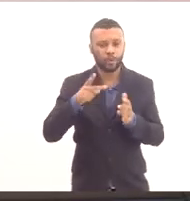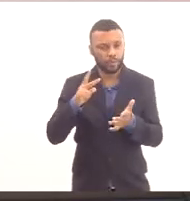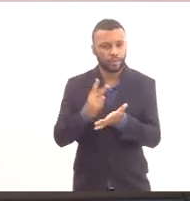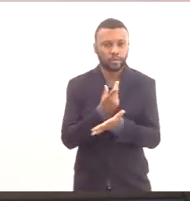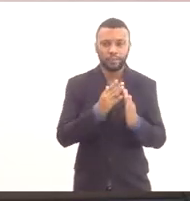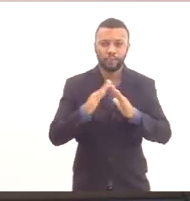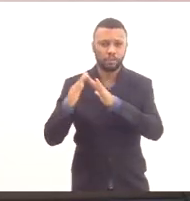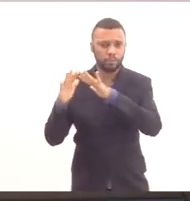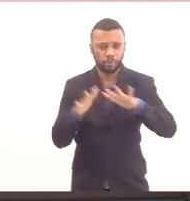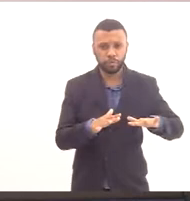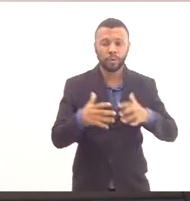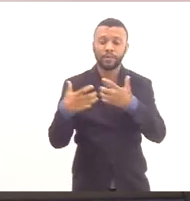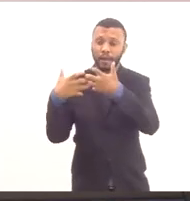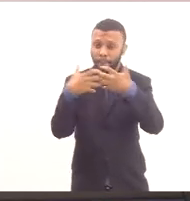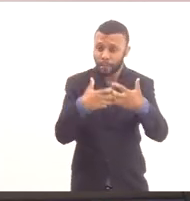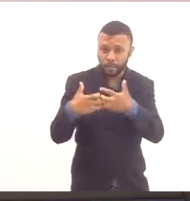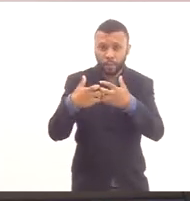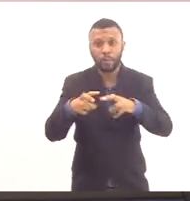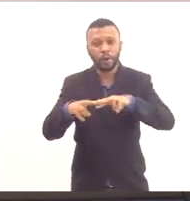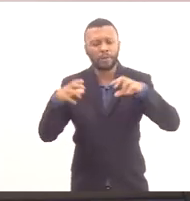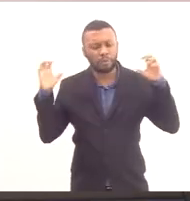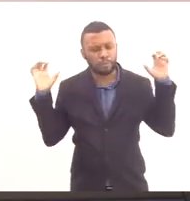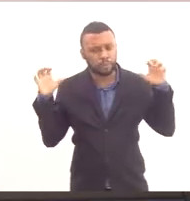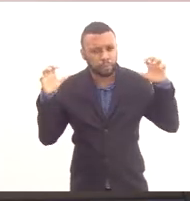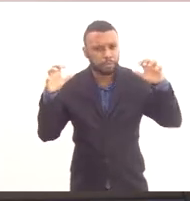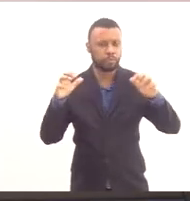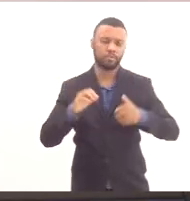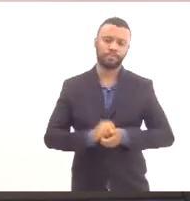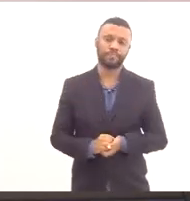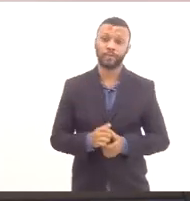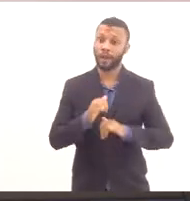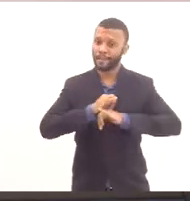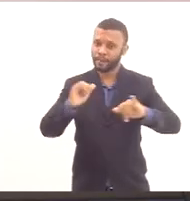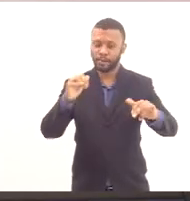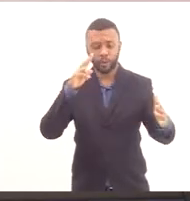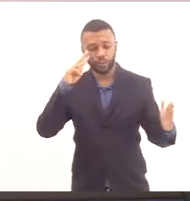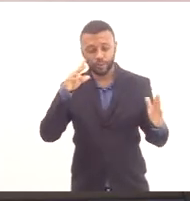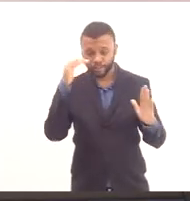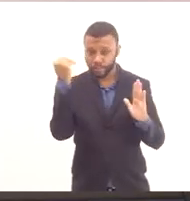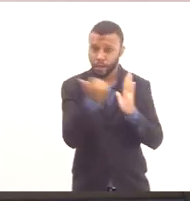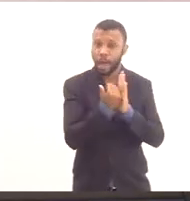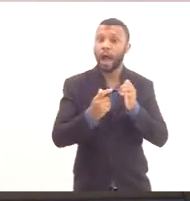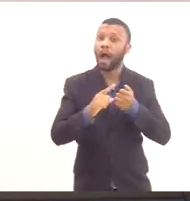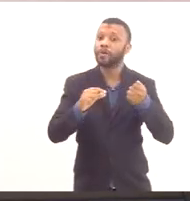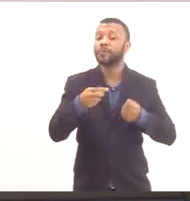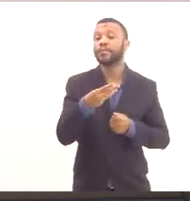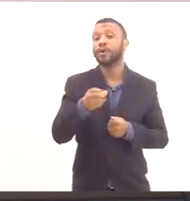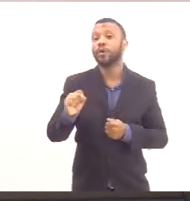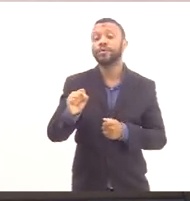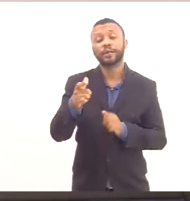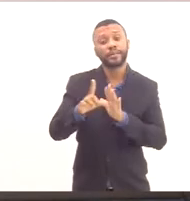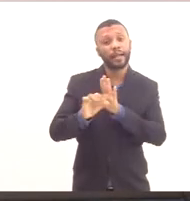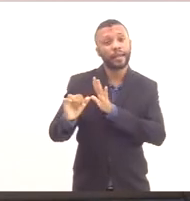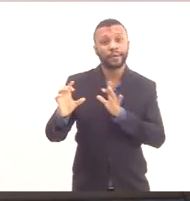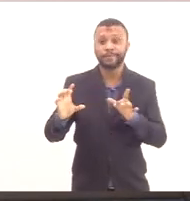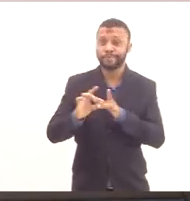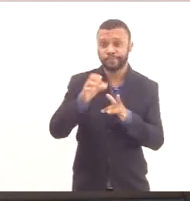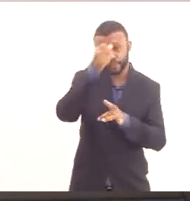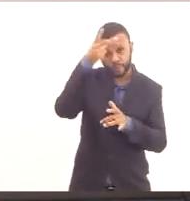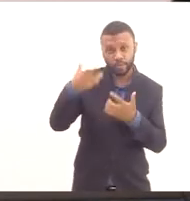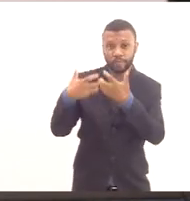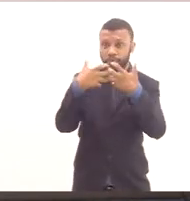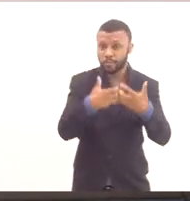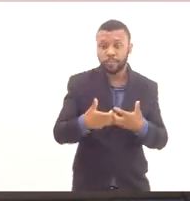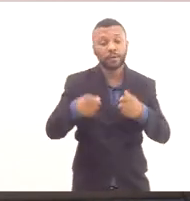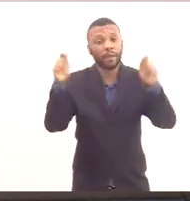Município de Petrópolis decorrência das fortes chuvas considerando que o artigo 38 da Lei Orgânica do Município de Petrópolis determina expressamente que